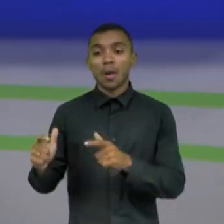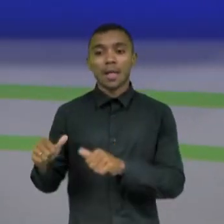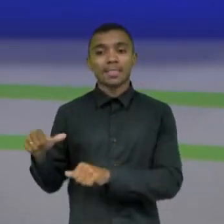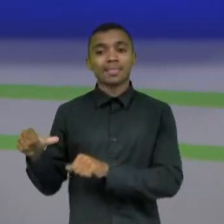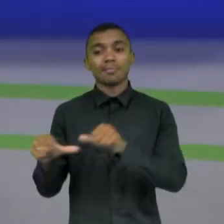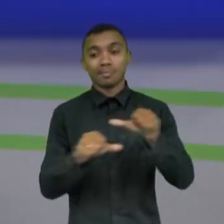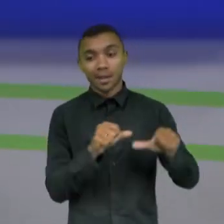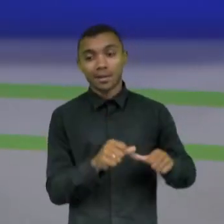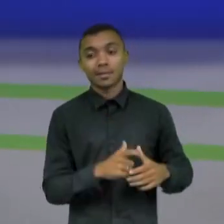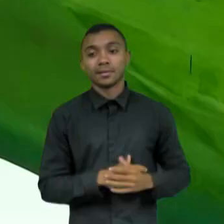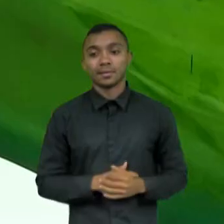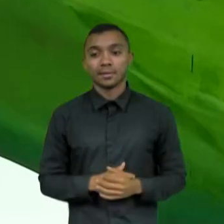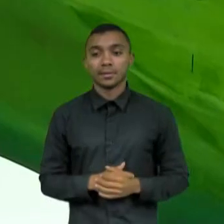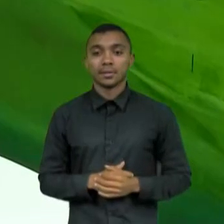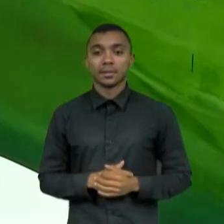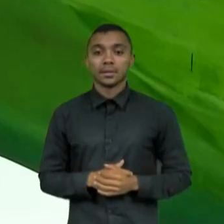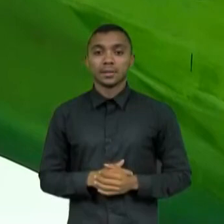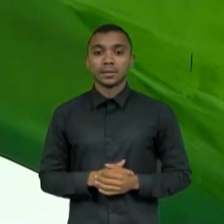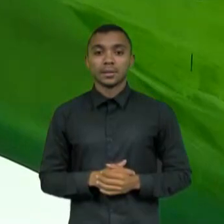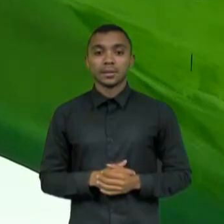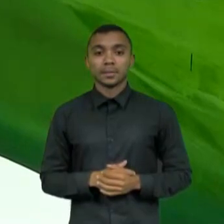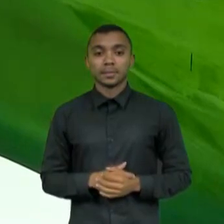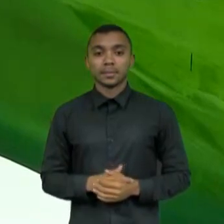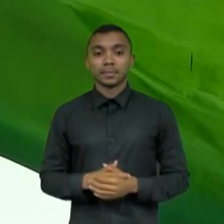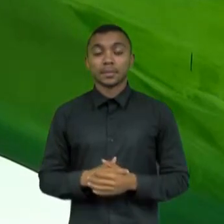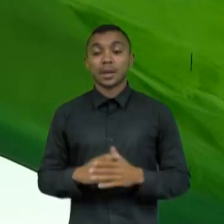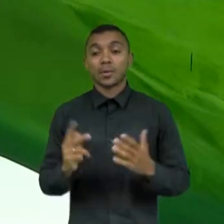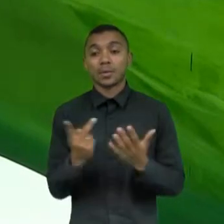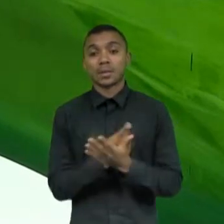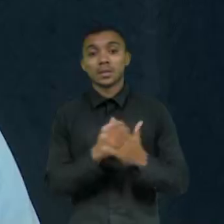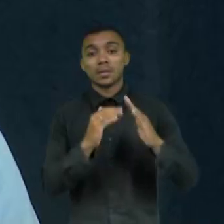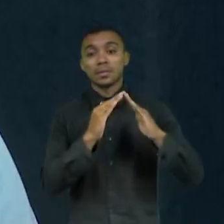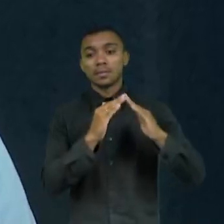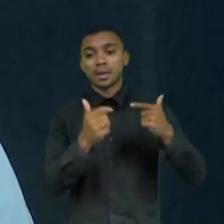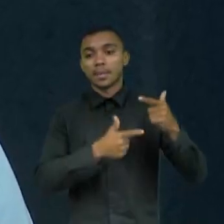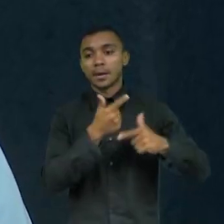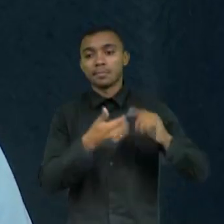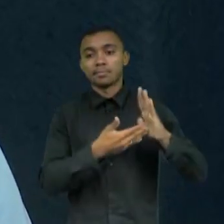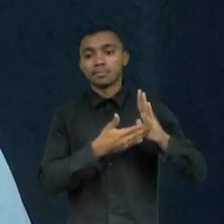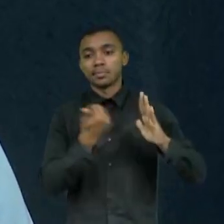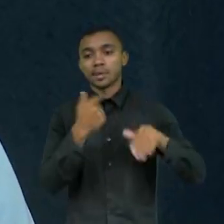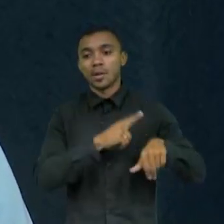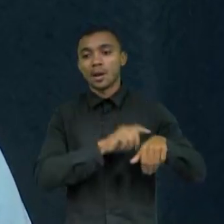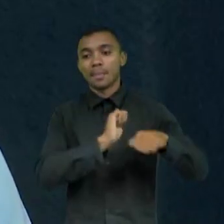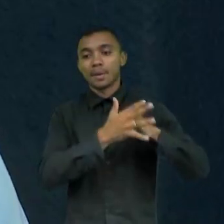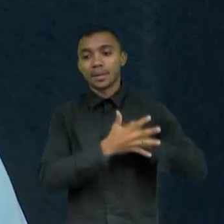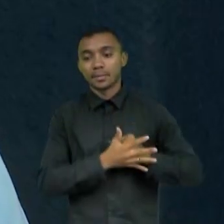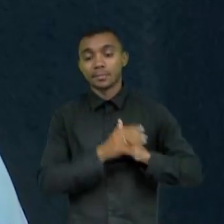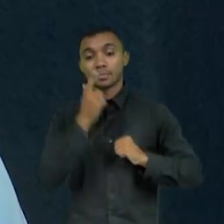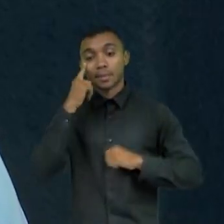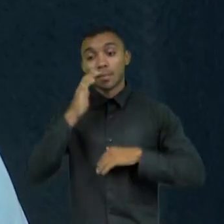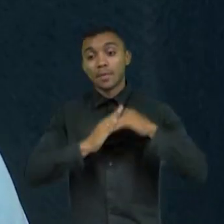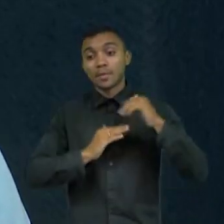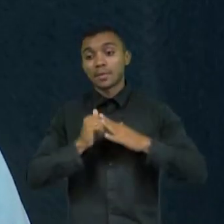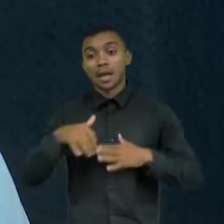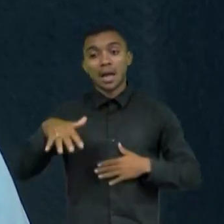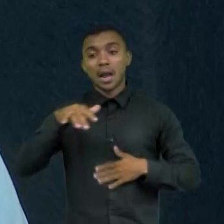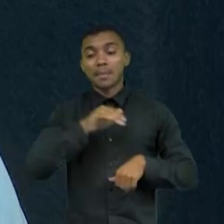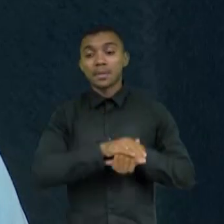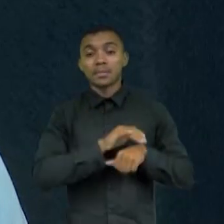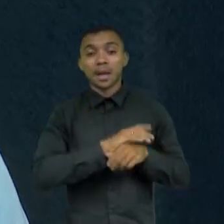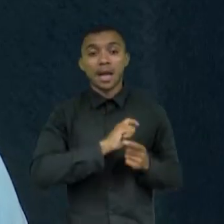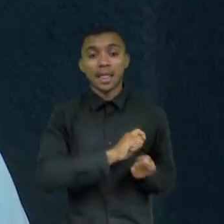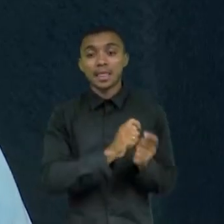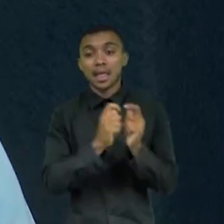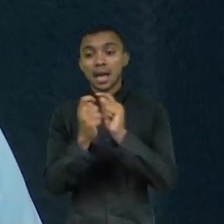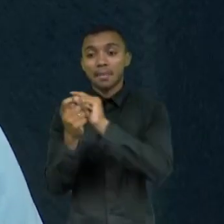profissional. João Bosco foi demitido durante a pandemia. O analista de processo precisou reavaliar a carreira